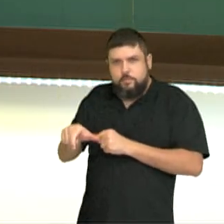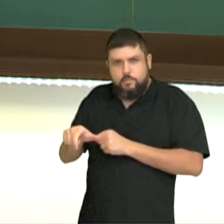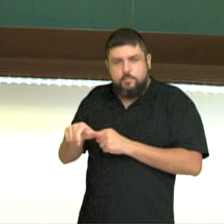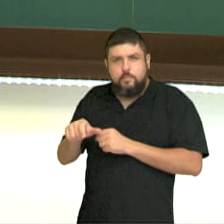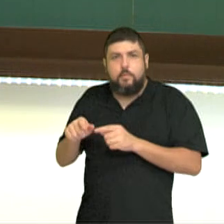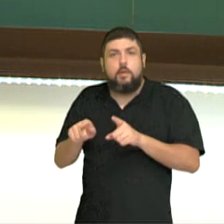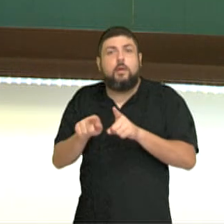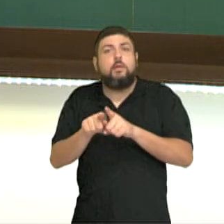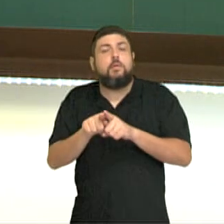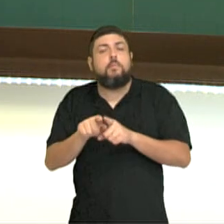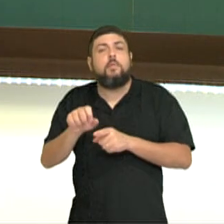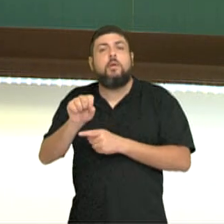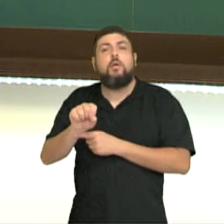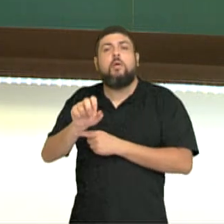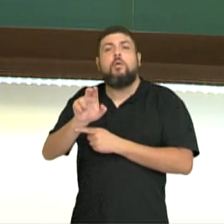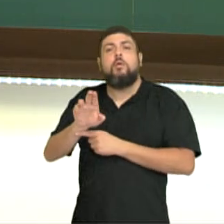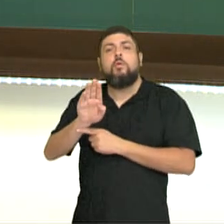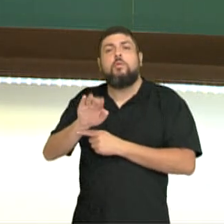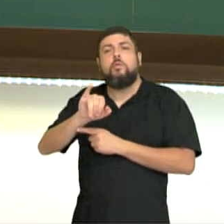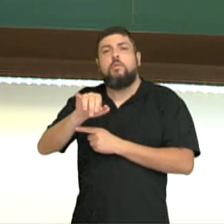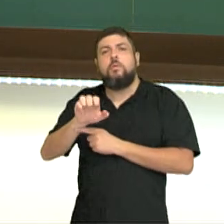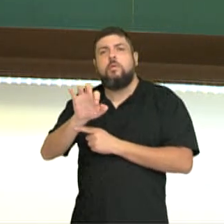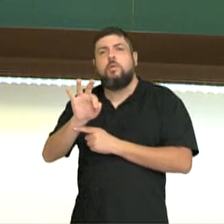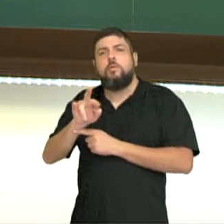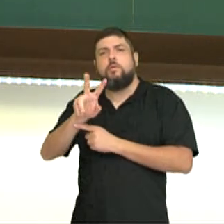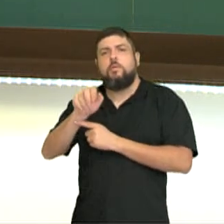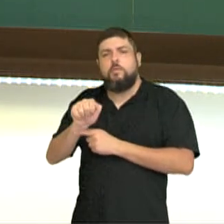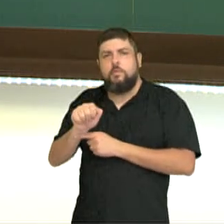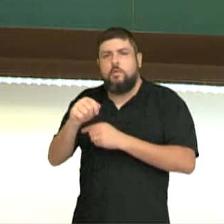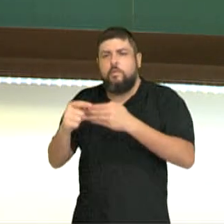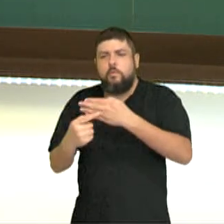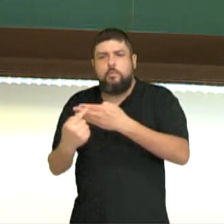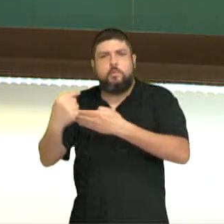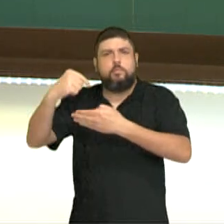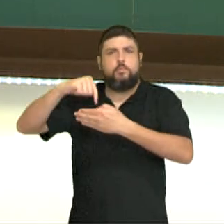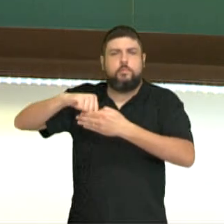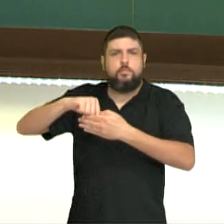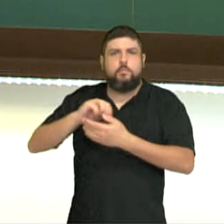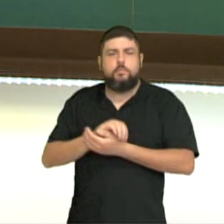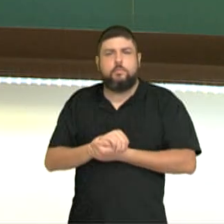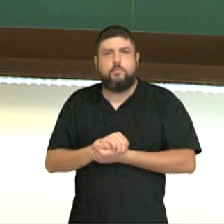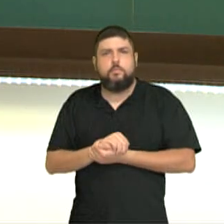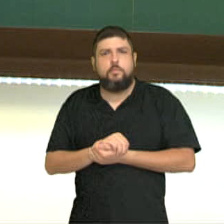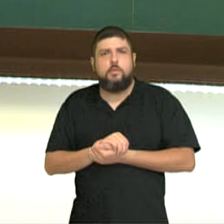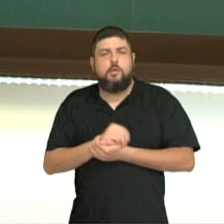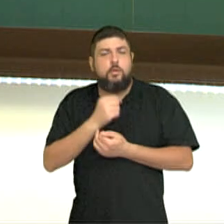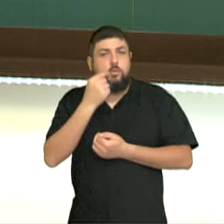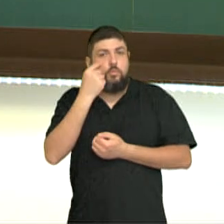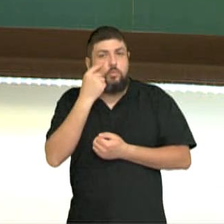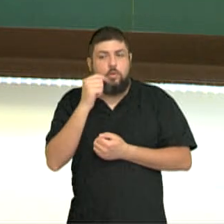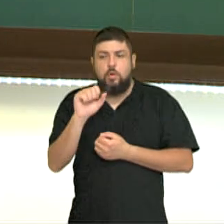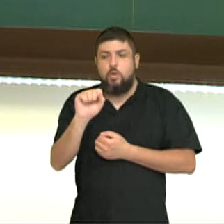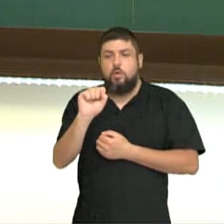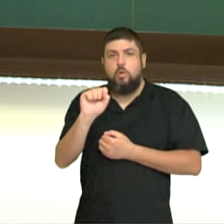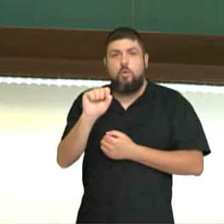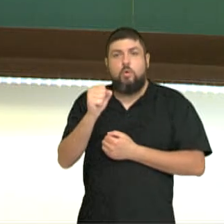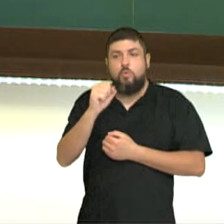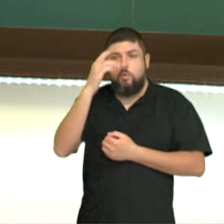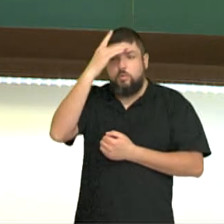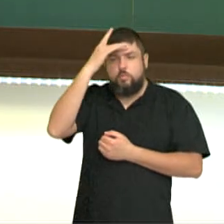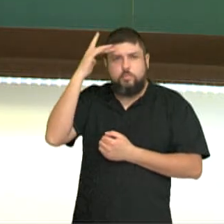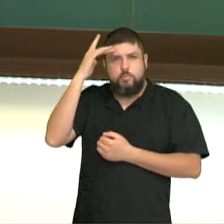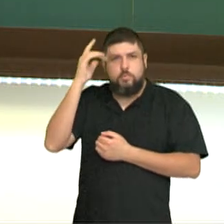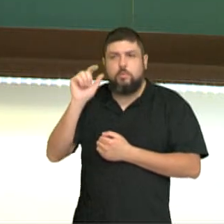ela é chamada subjetivo. Ó, o sujeito está aqui 8 ladrões. Quem é que conta-se?